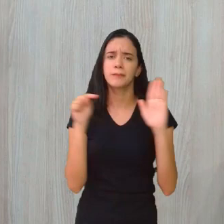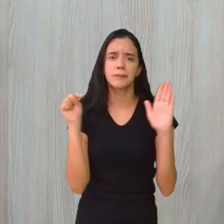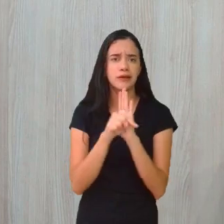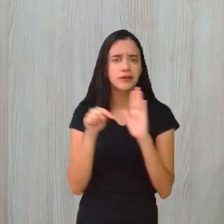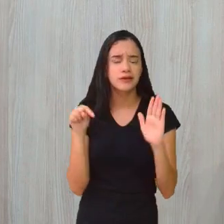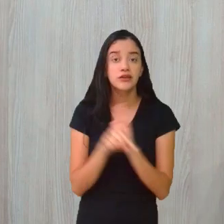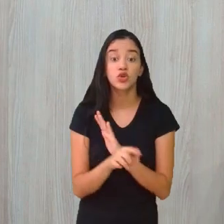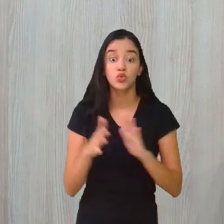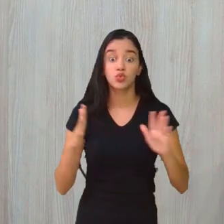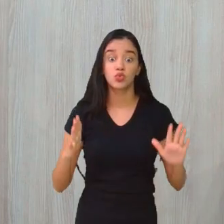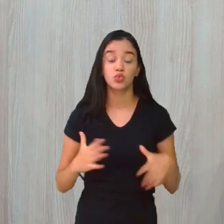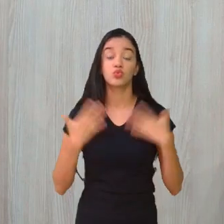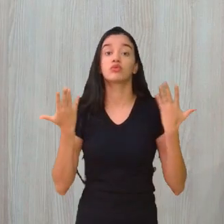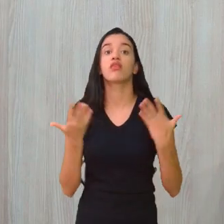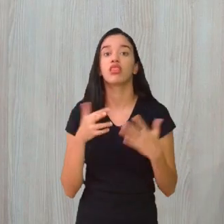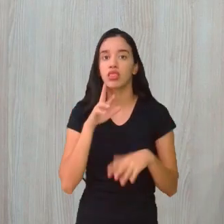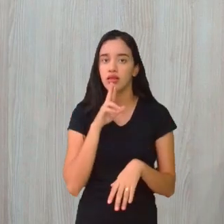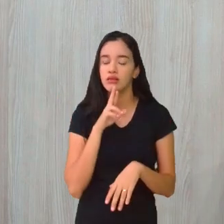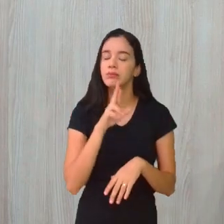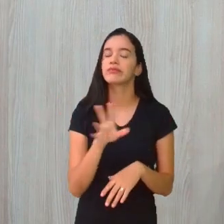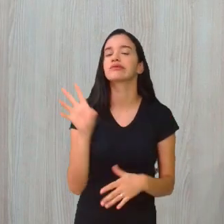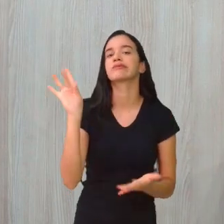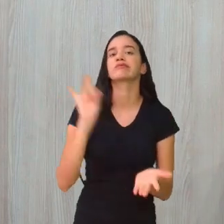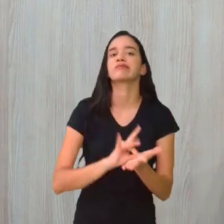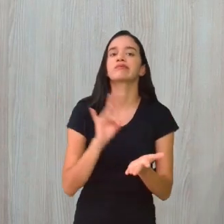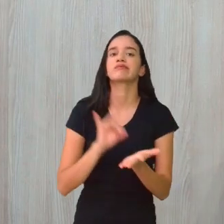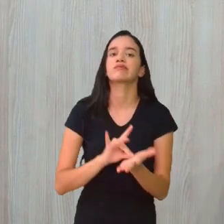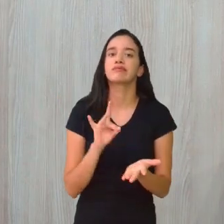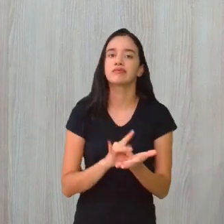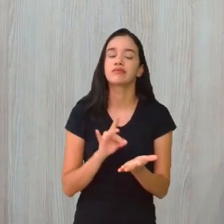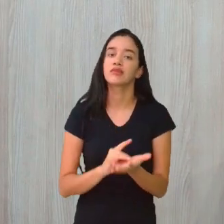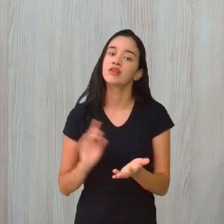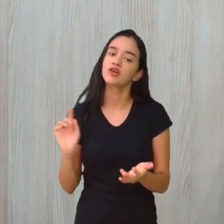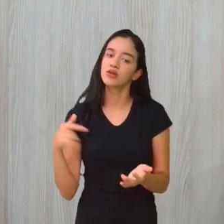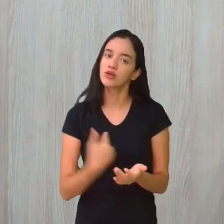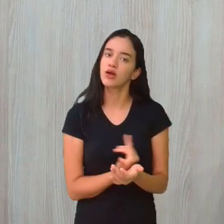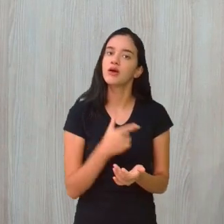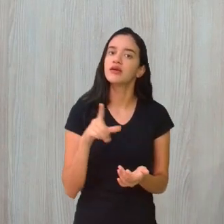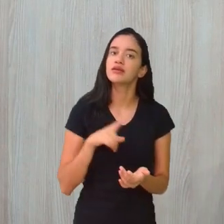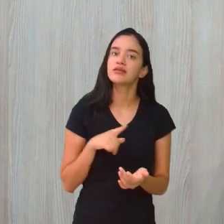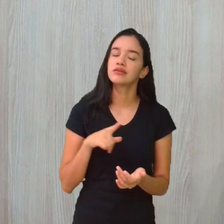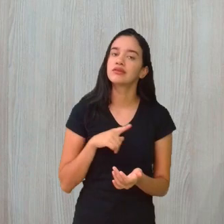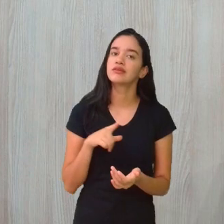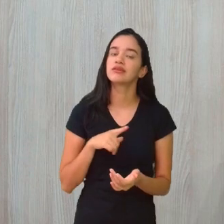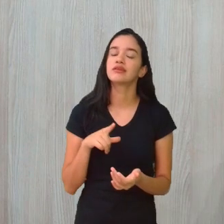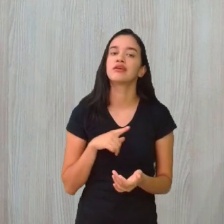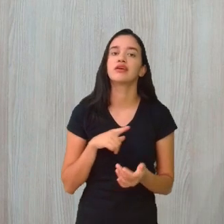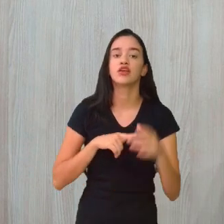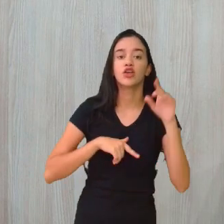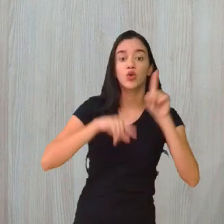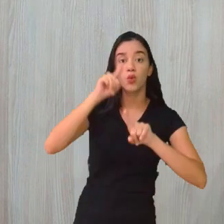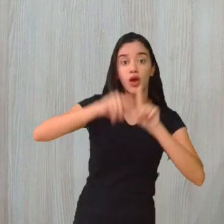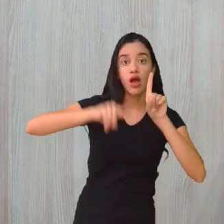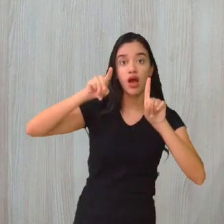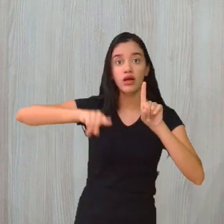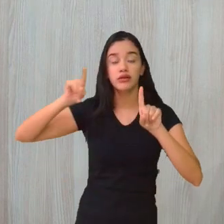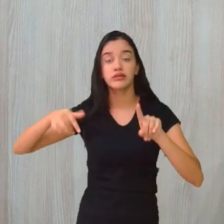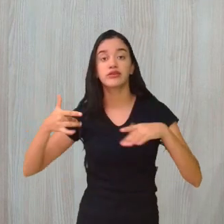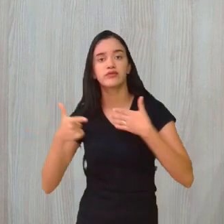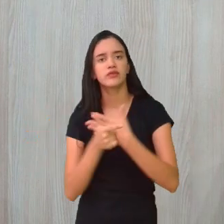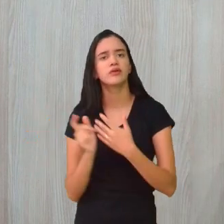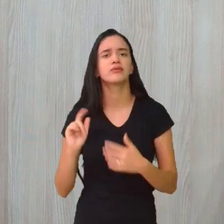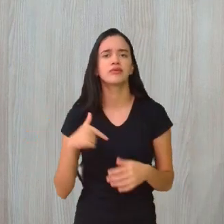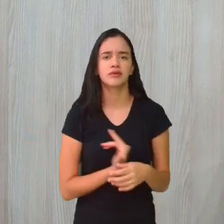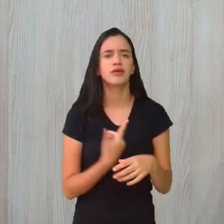o susto da resposta. Verdade. Né? E aí a gente tem esses elementos gráficos que funcionam para a gente